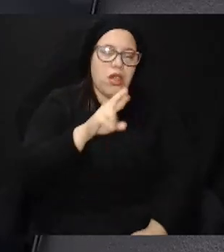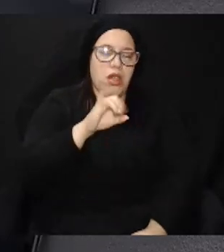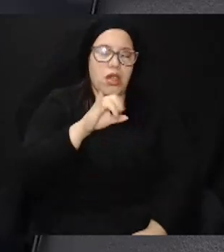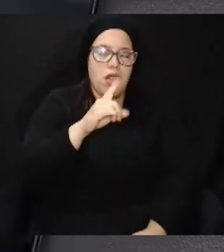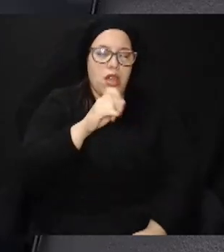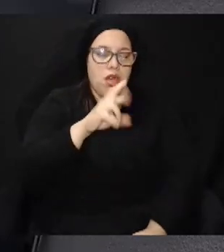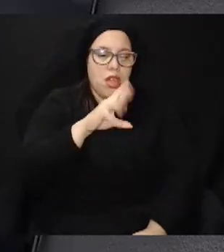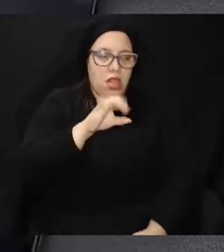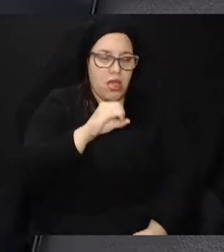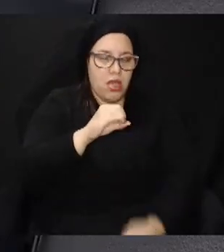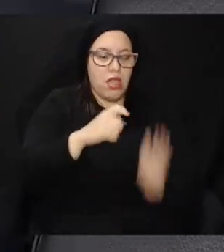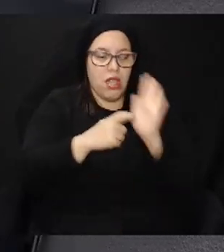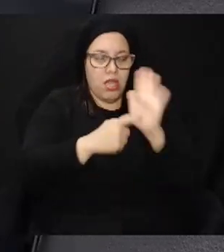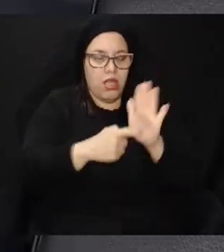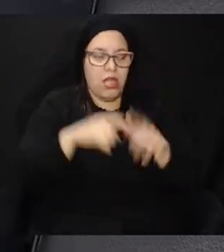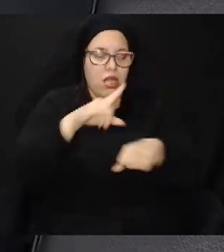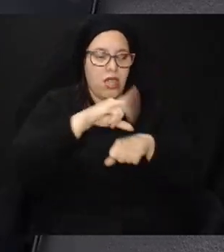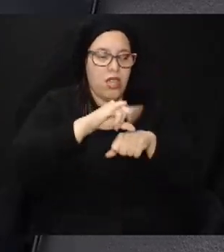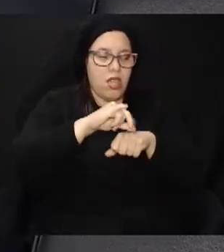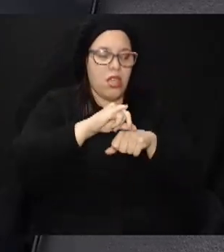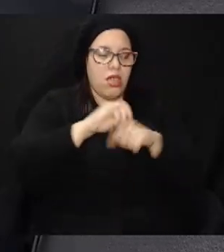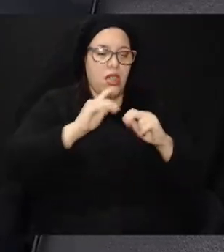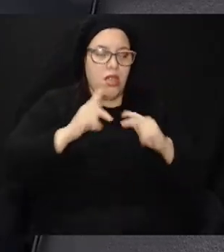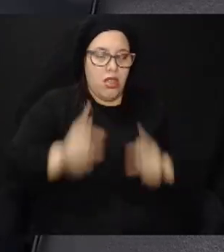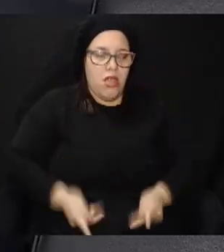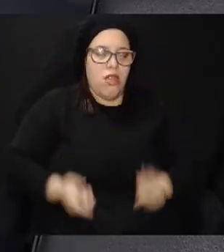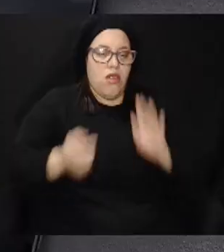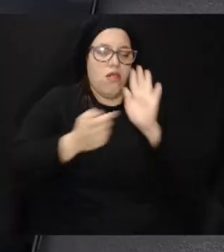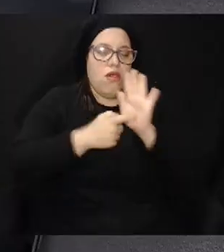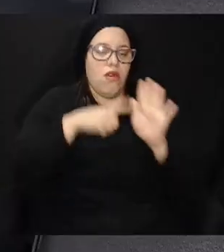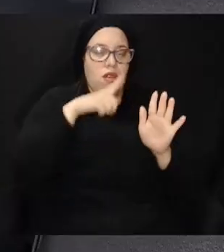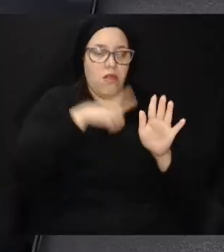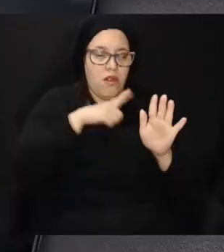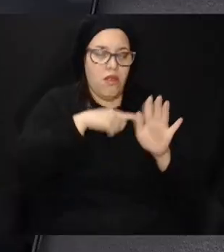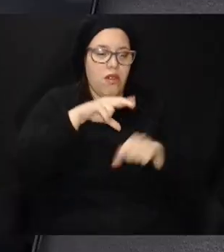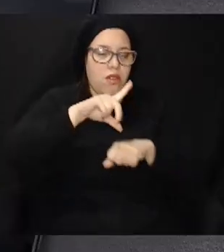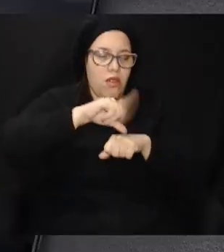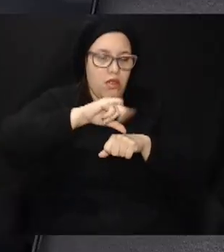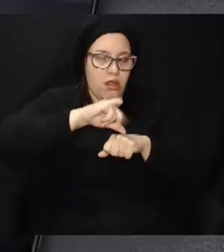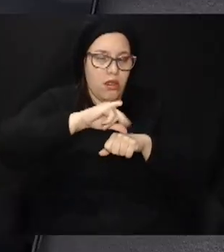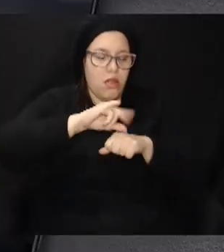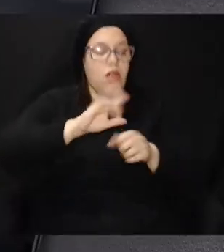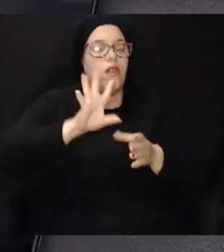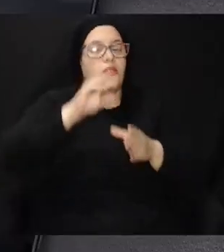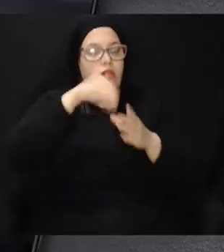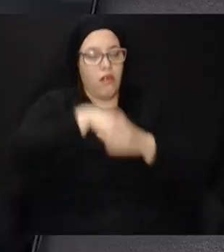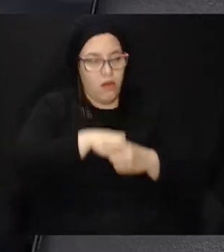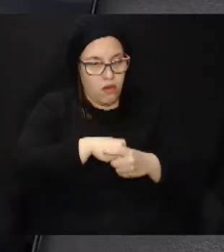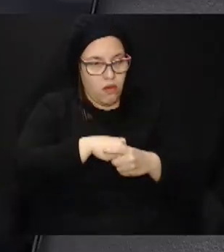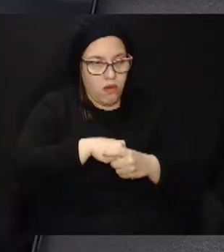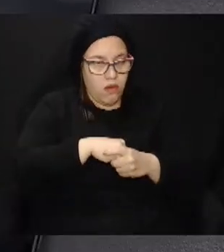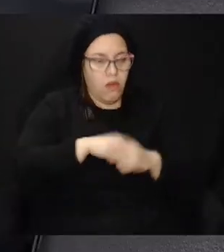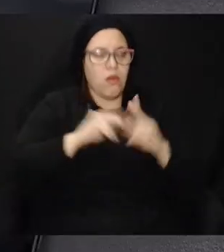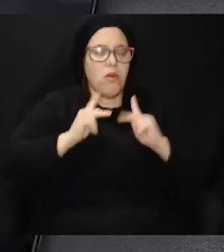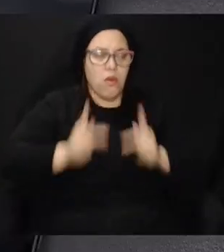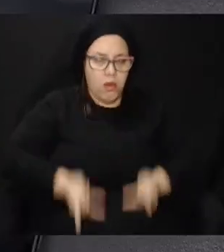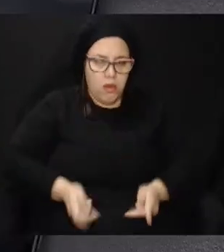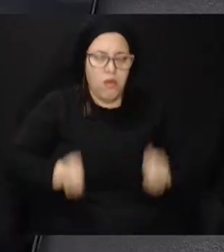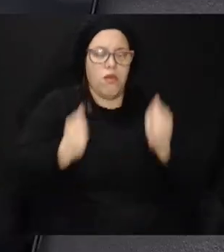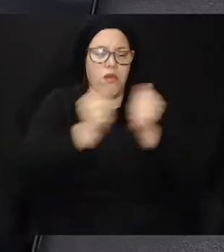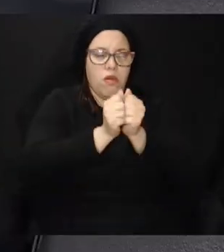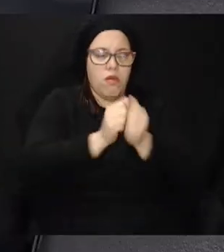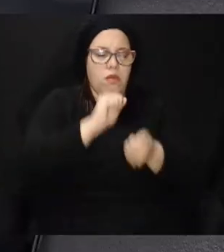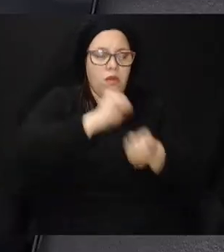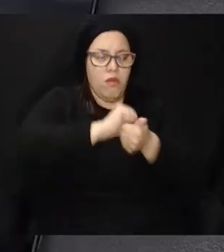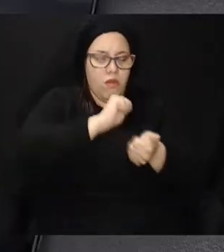do capitalismo humanista, mostrando que existe sim um capitalismo, mas dentro dele tem que vir um humanismo, tem que vir qualidade de vida, tem